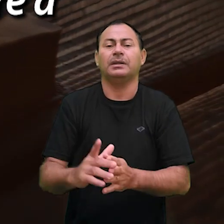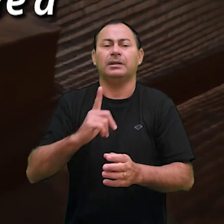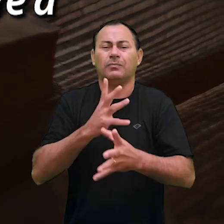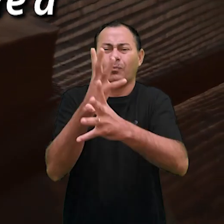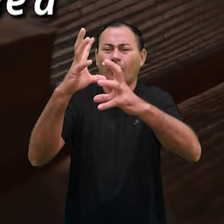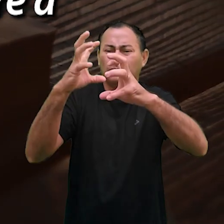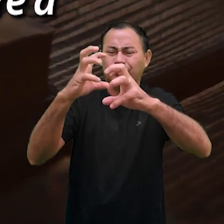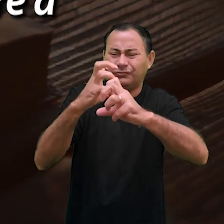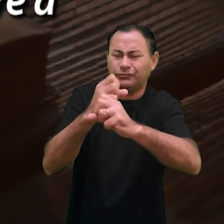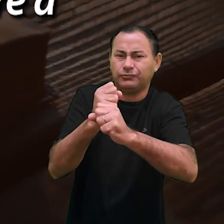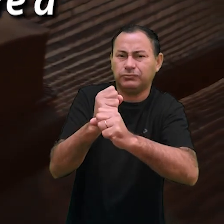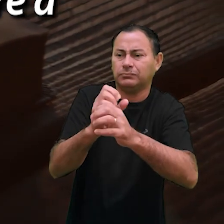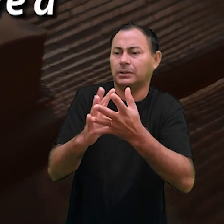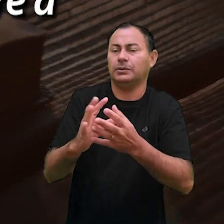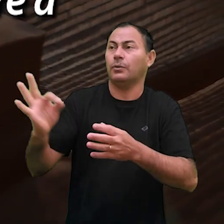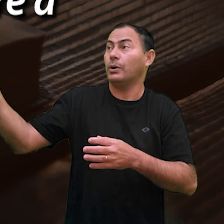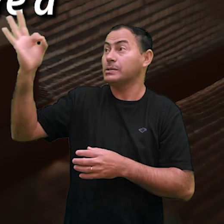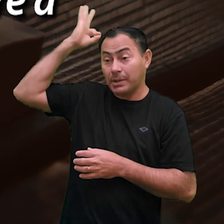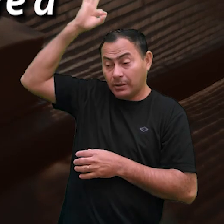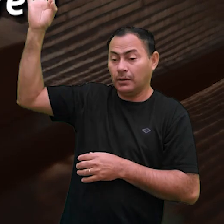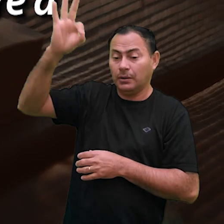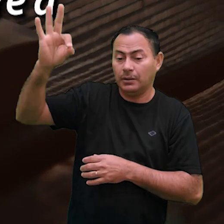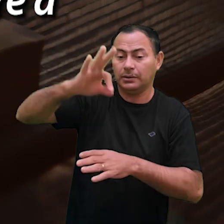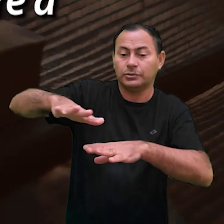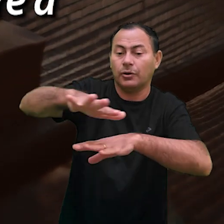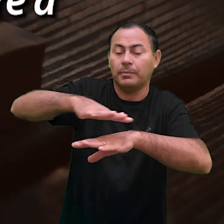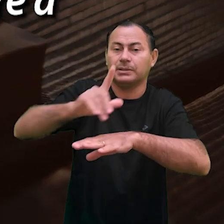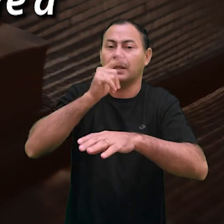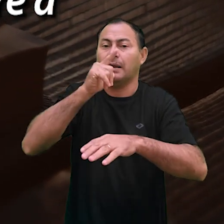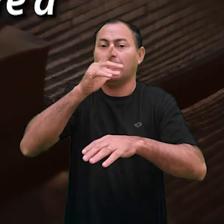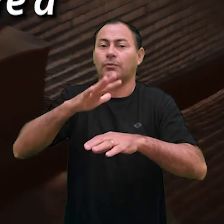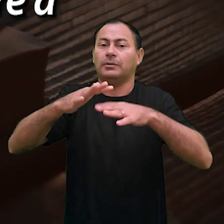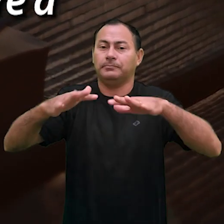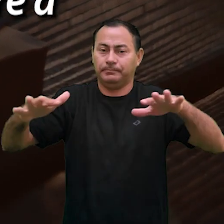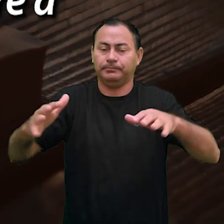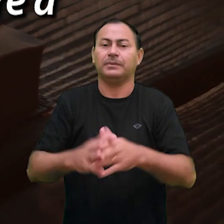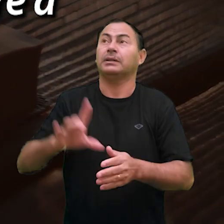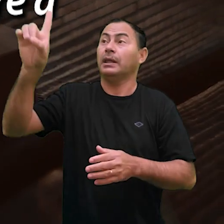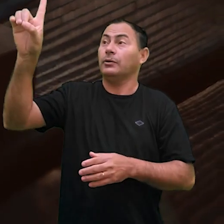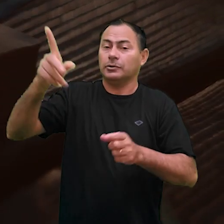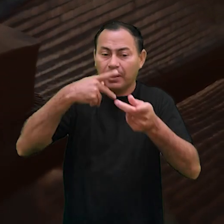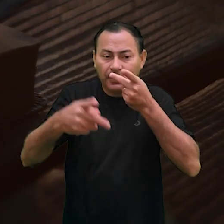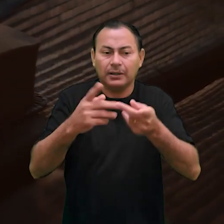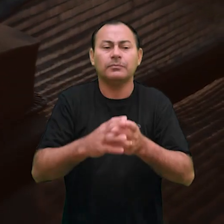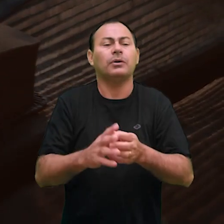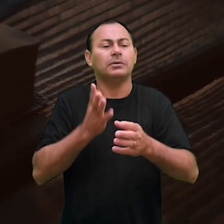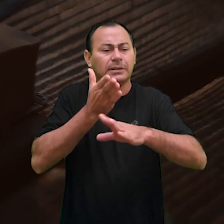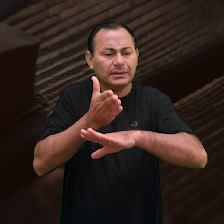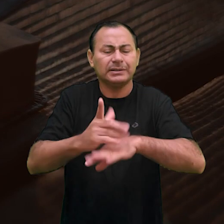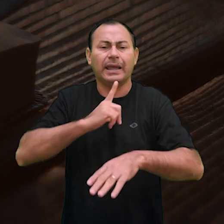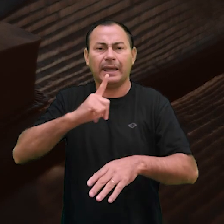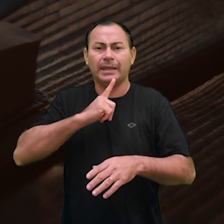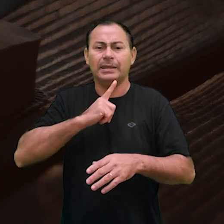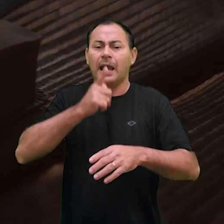e vazia. Havia trevas sobre a face do abismo e o Espírito de Deus pairava sobre as águas. Disse também